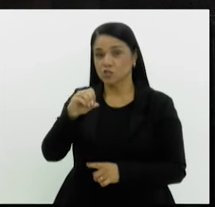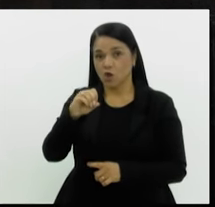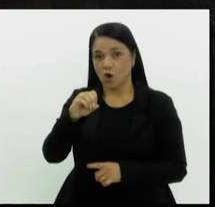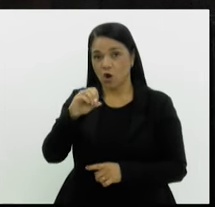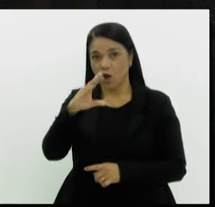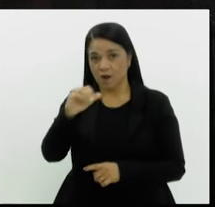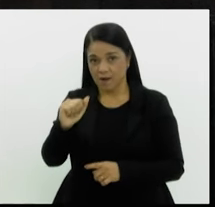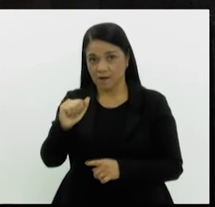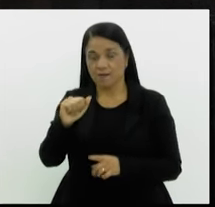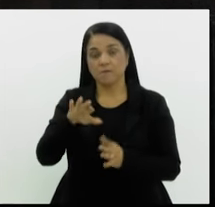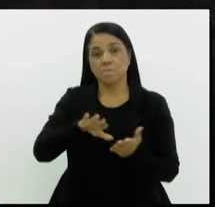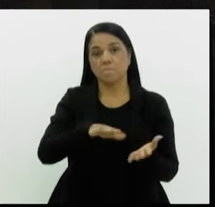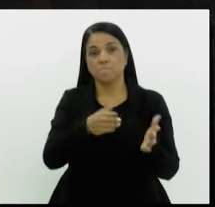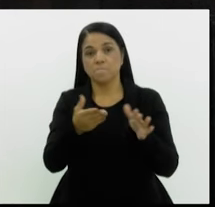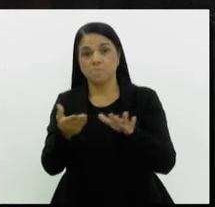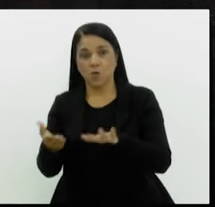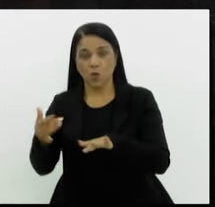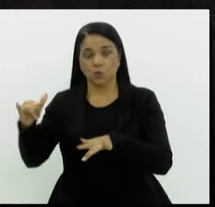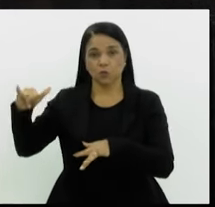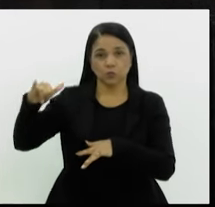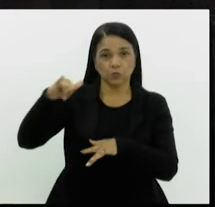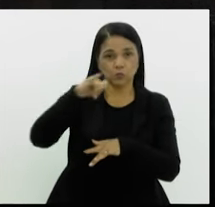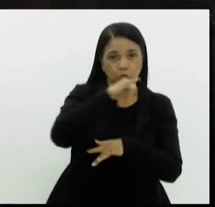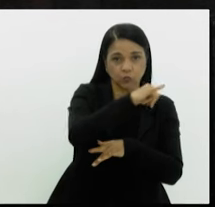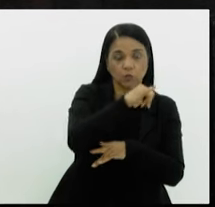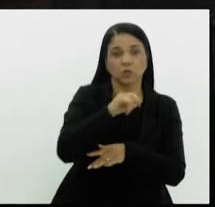num transporte da companhia aérea Gol.